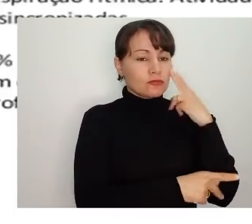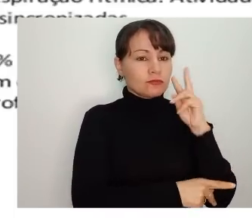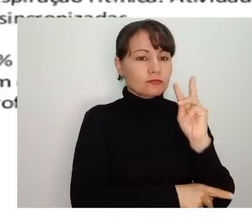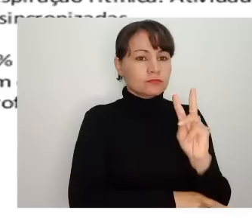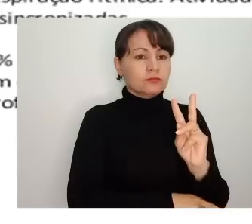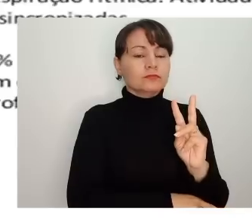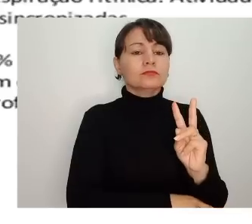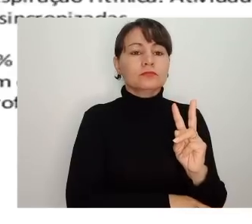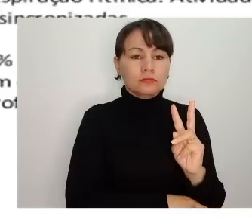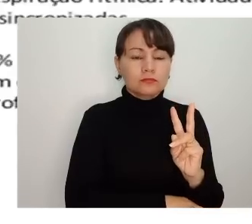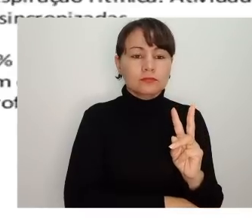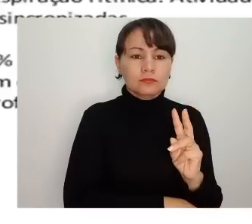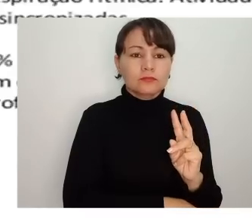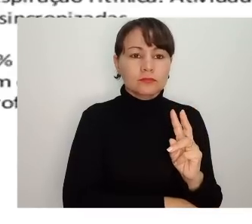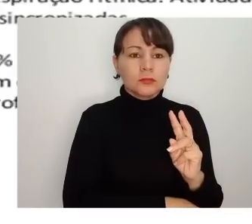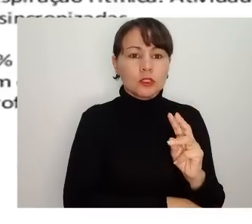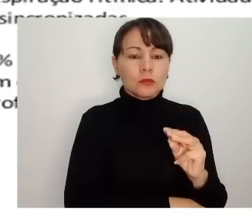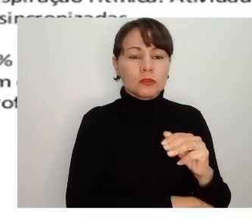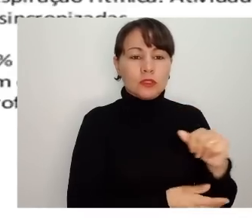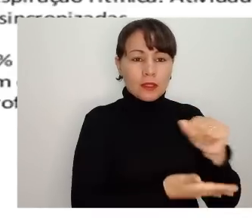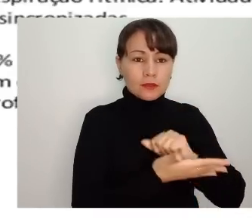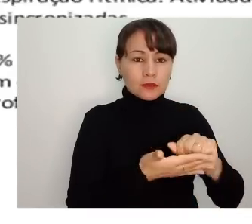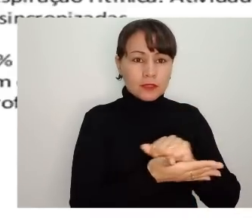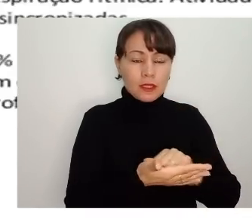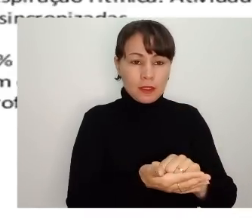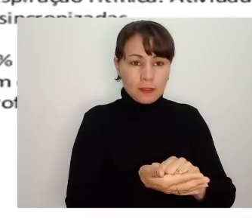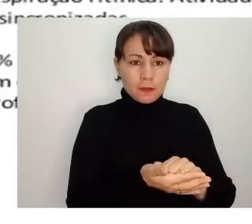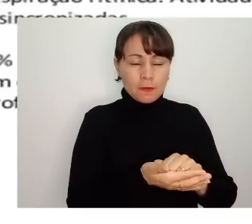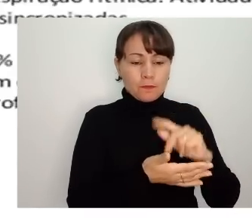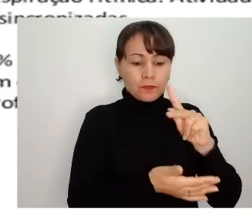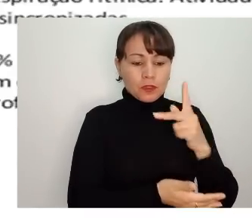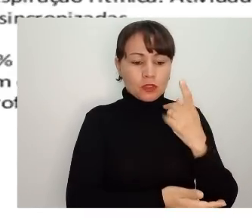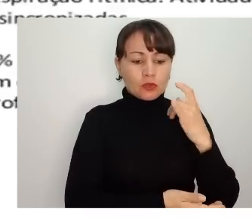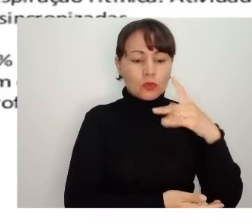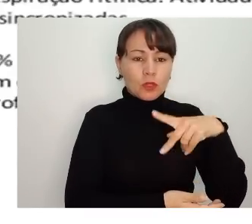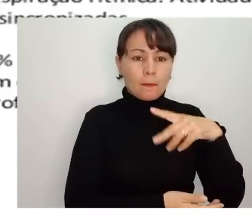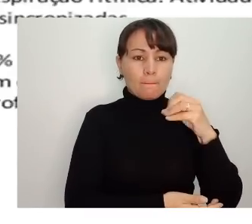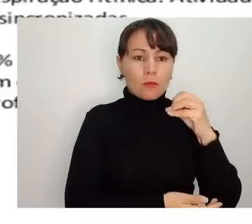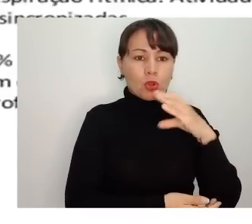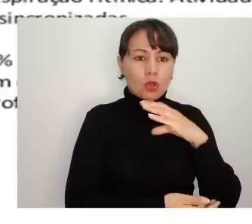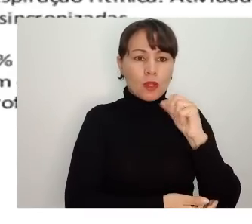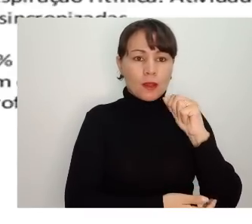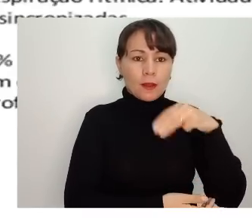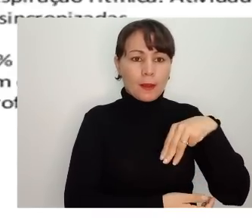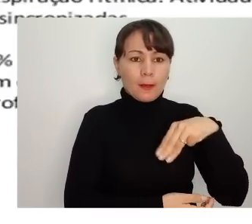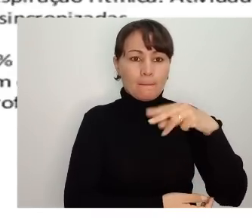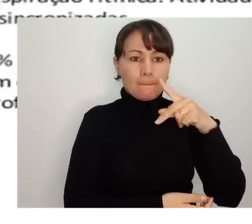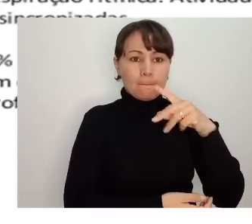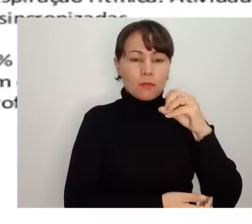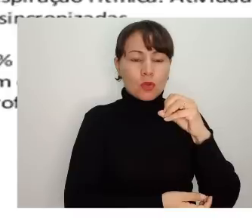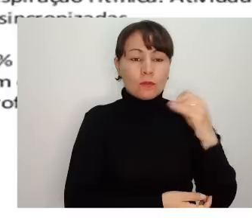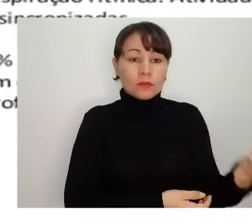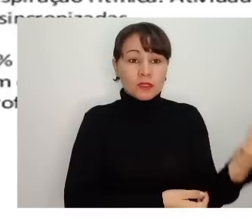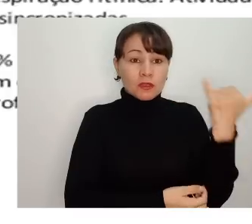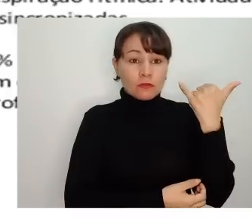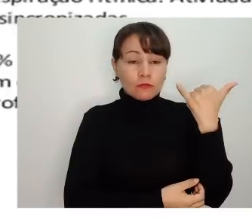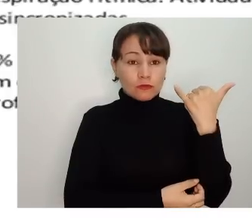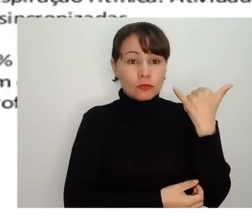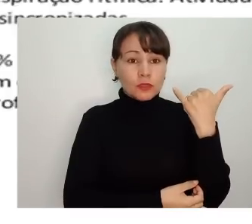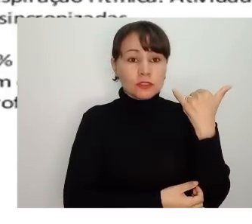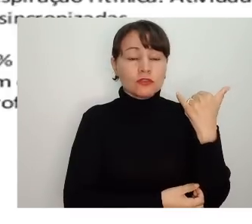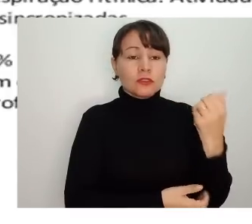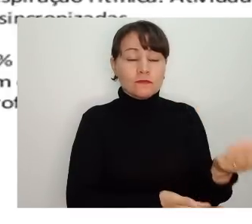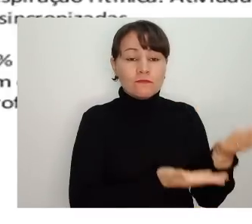nós vimos de LTP, LTD, lá na região do hipocampo, para que as informações que eu